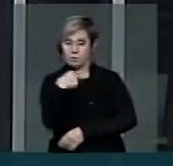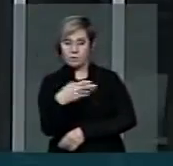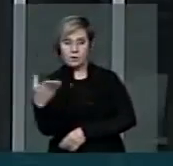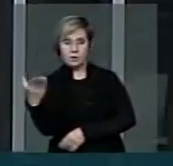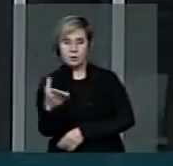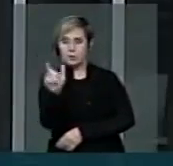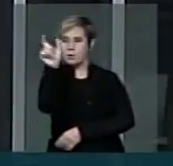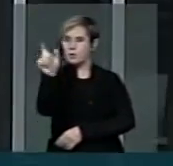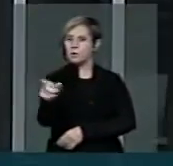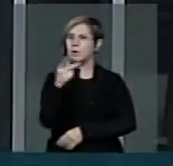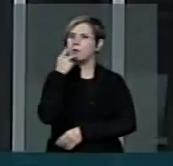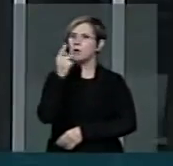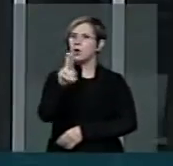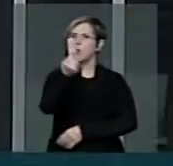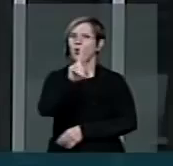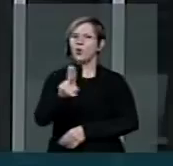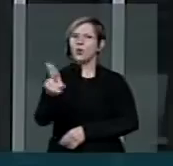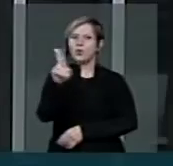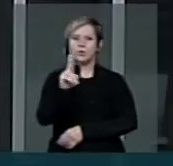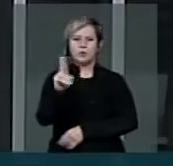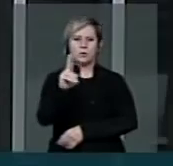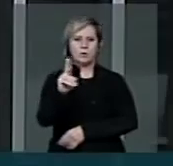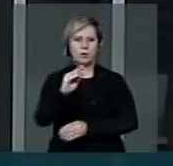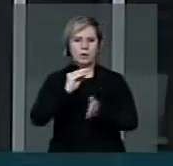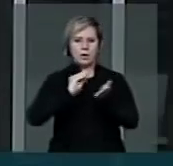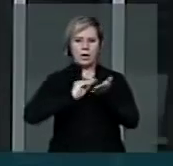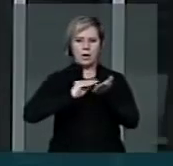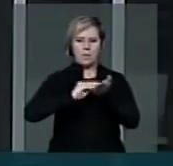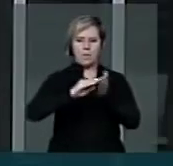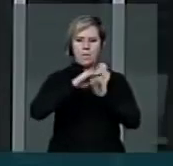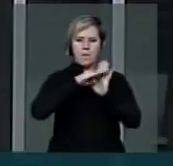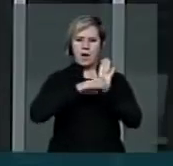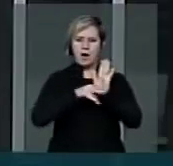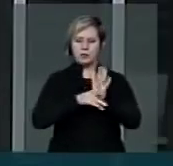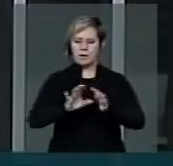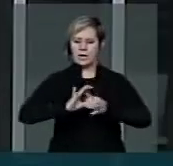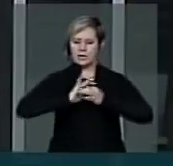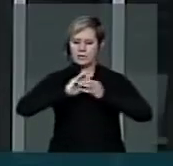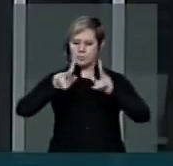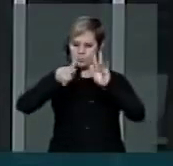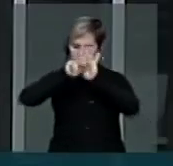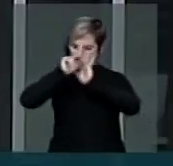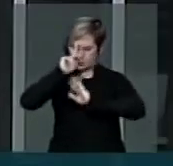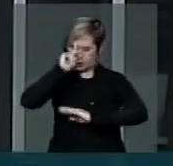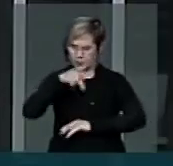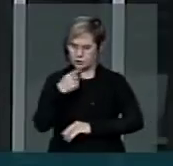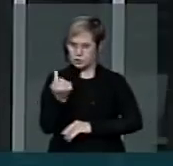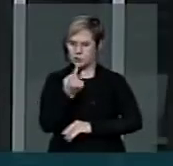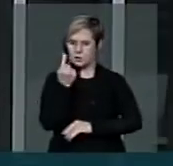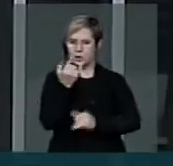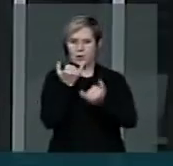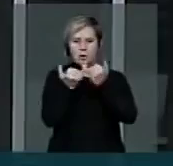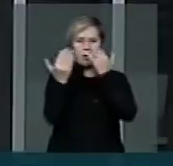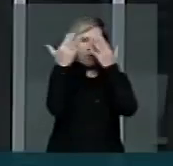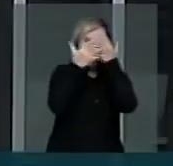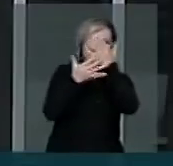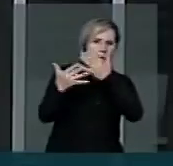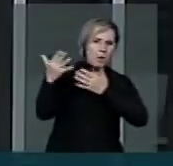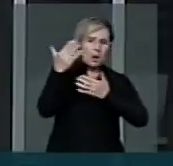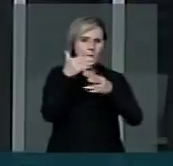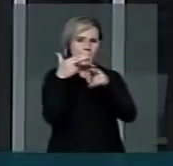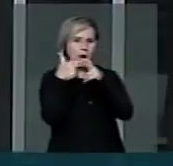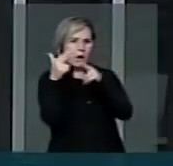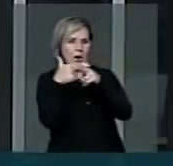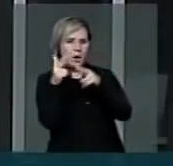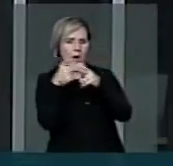ele, eles usam a pauta das liberdades individuais como cortina de fumaça para encobrir